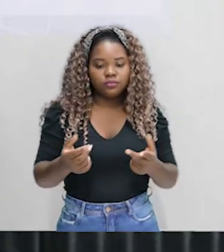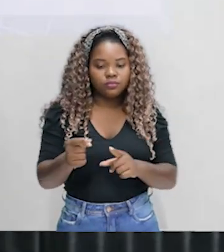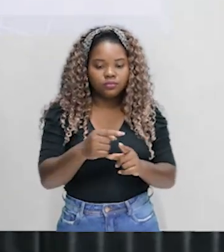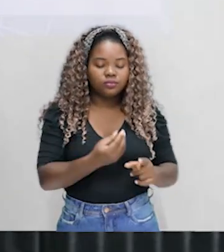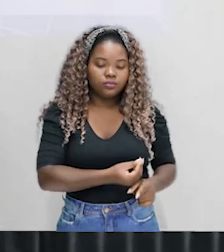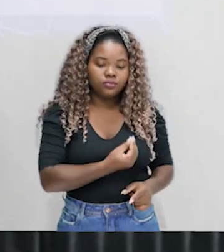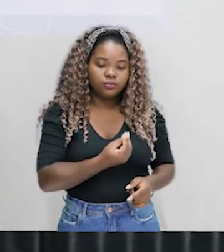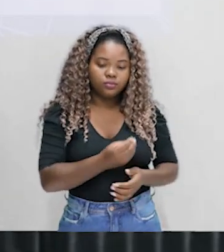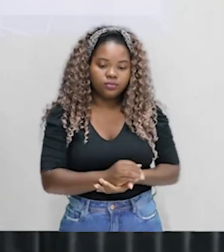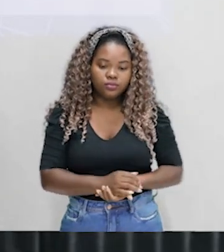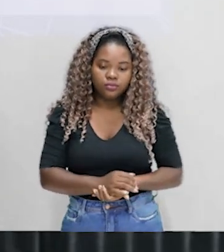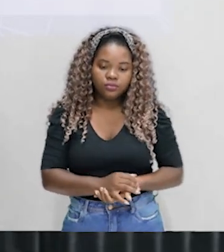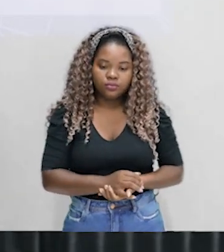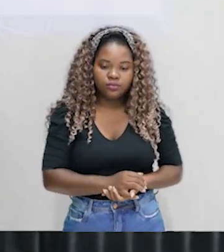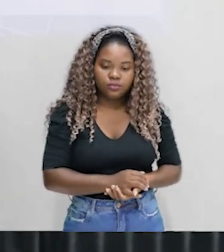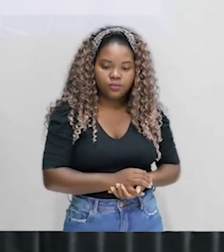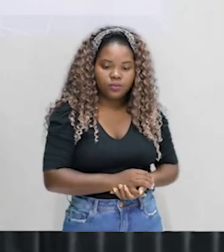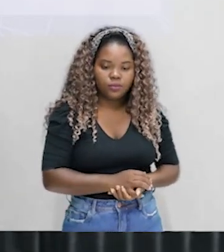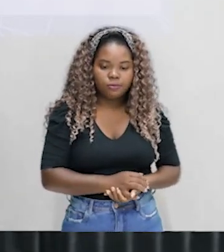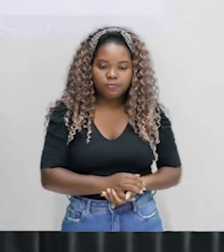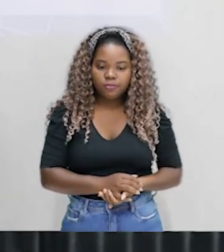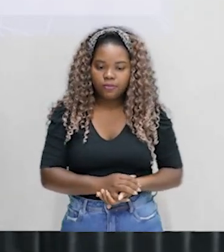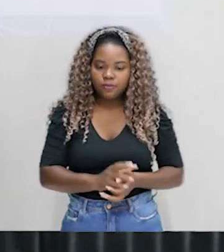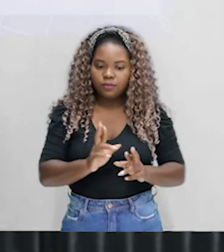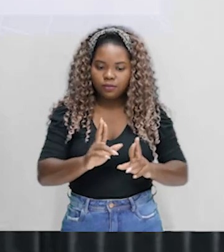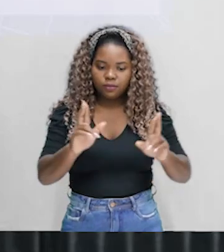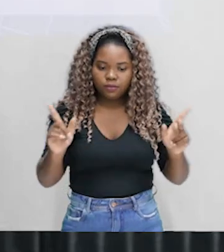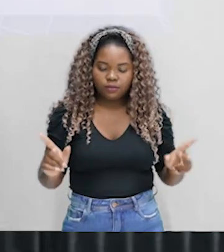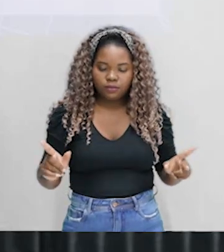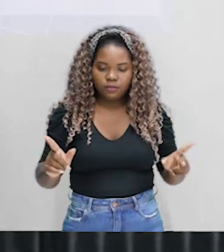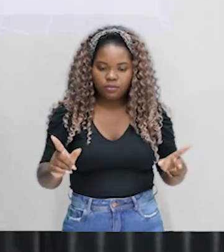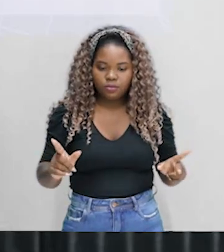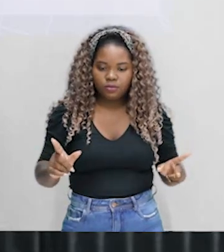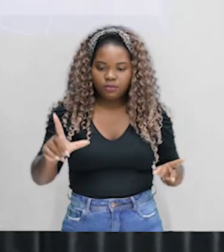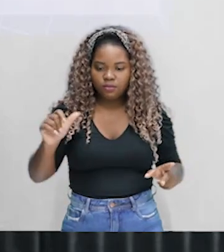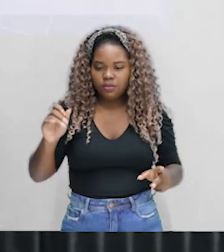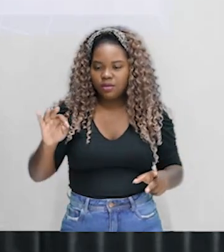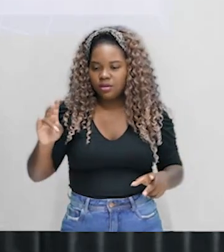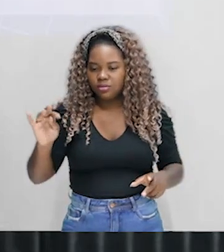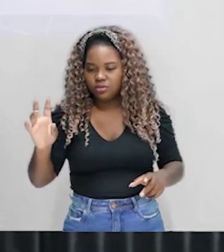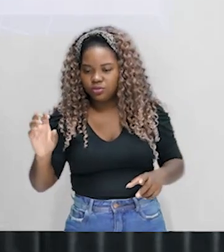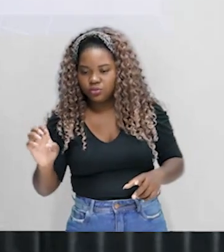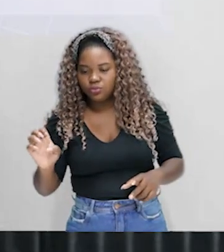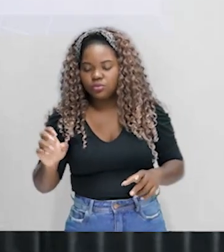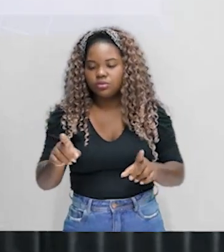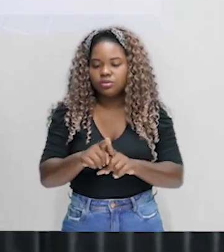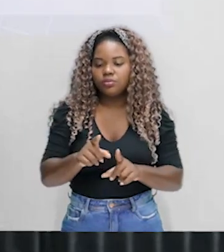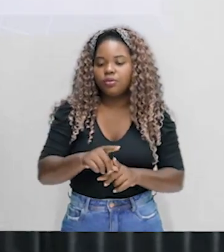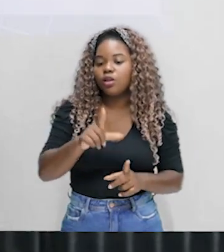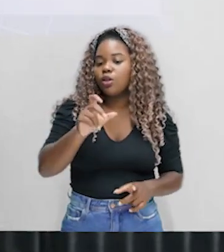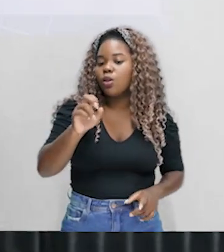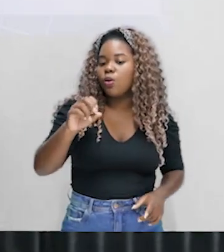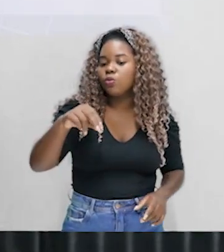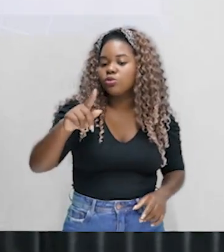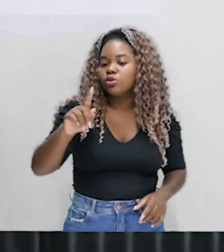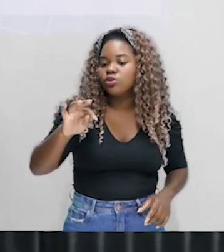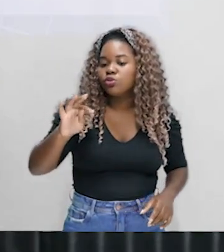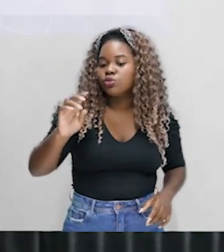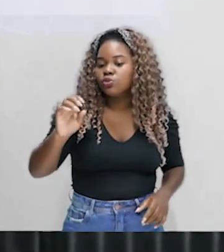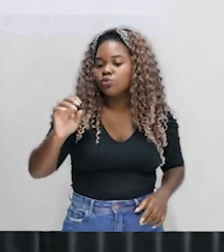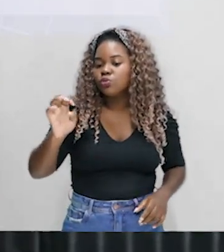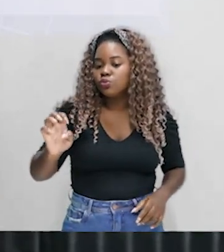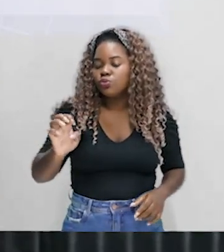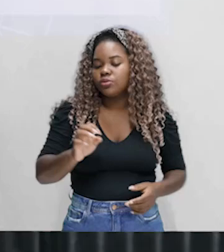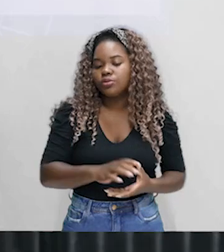temos uma superfície localizadas em diferentes latitudes e longitudes, isso vai gerar uma variabilidade de seres